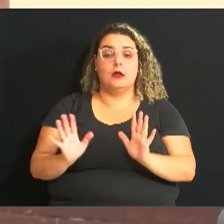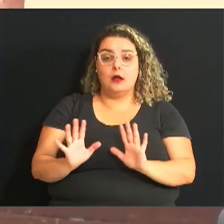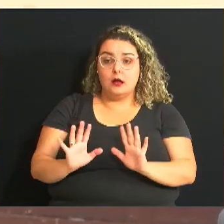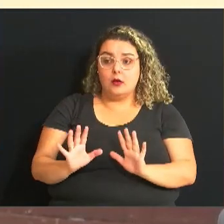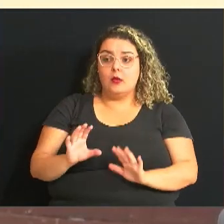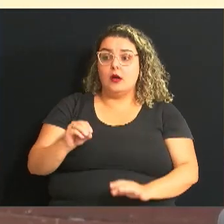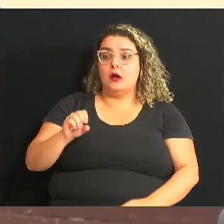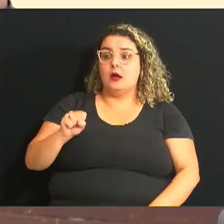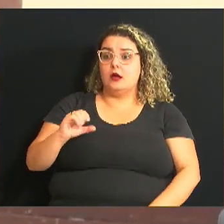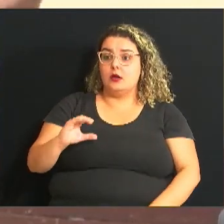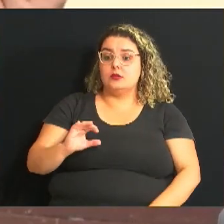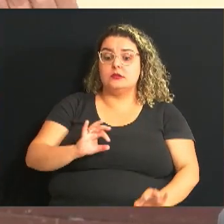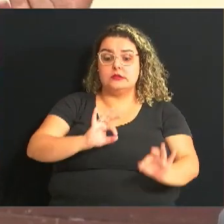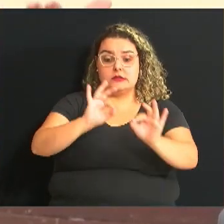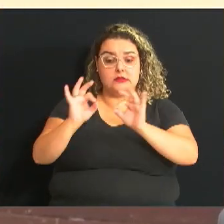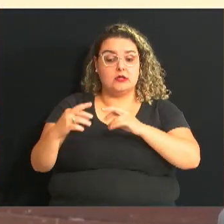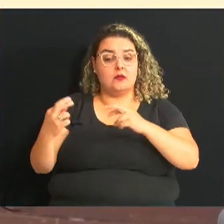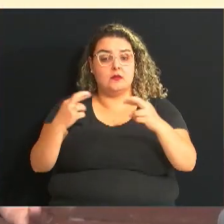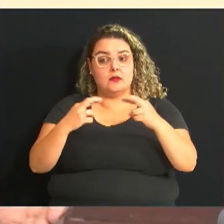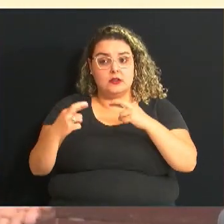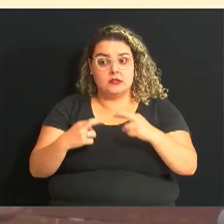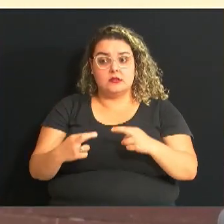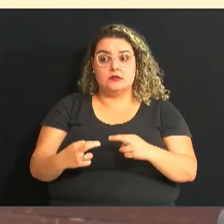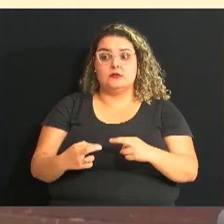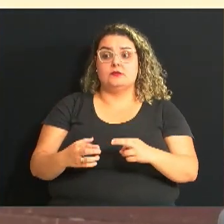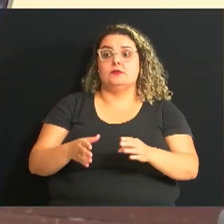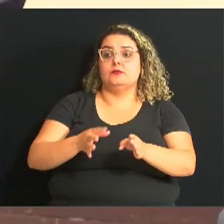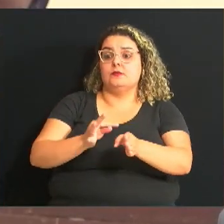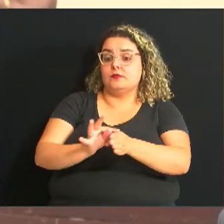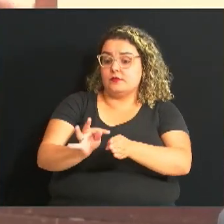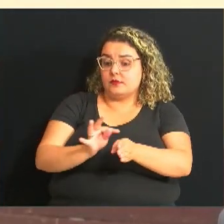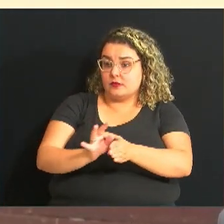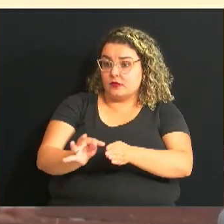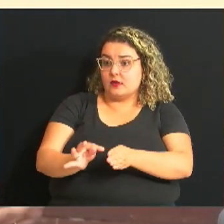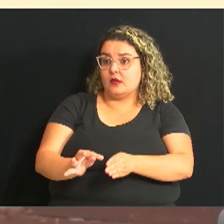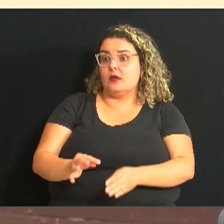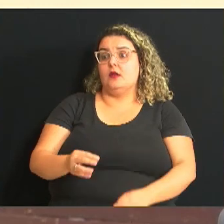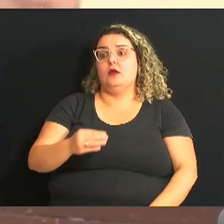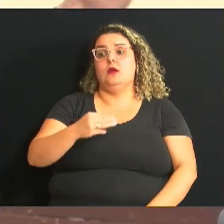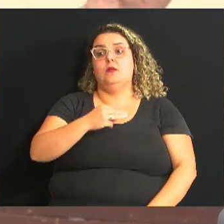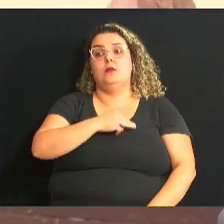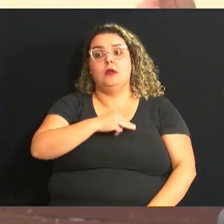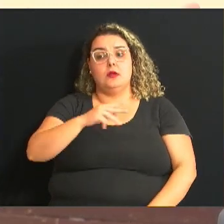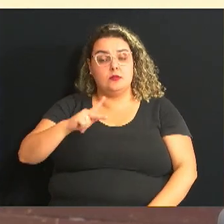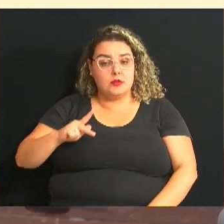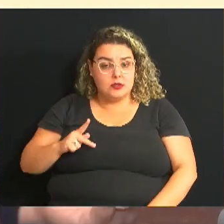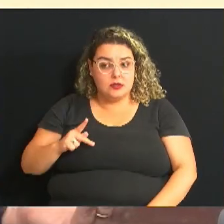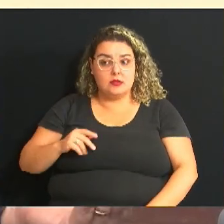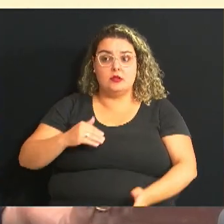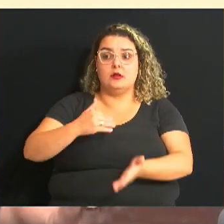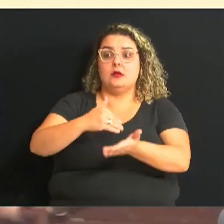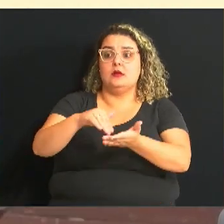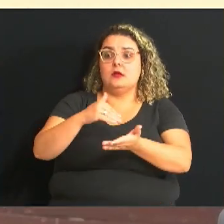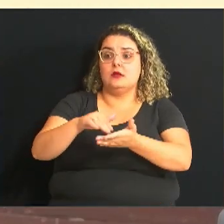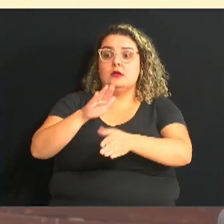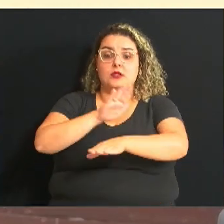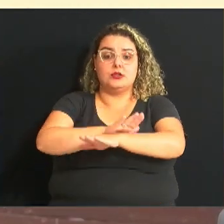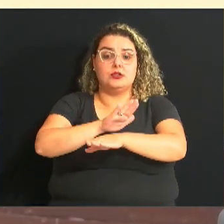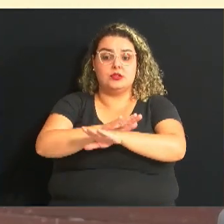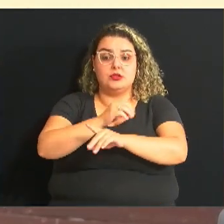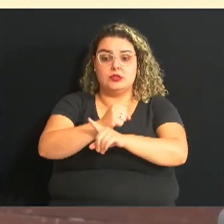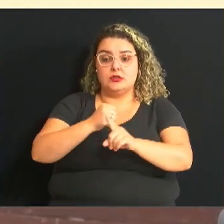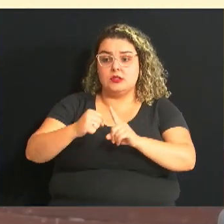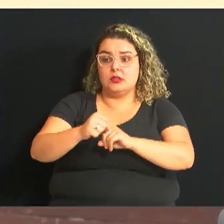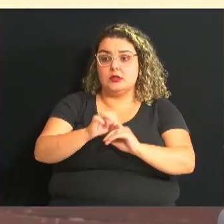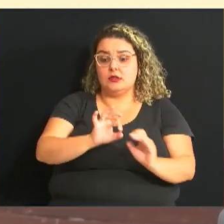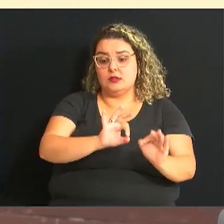são acompanhadas, são fiscalizadas pelos conselhos tutelares, pelo Ministério Público, pela Secretaria de Assistência. Então,